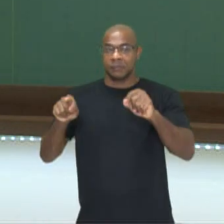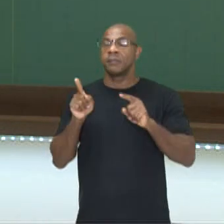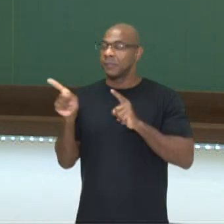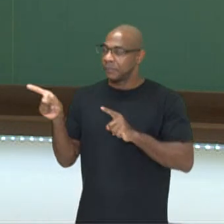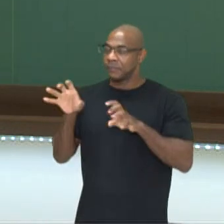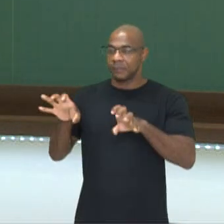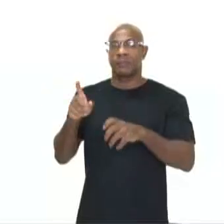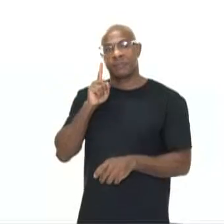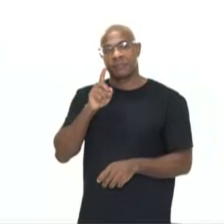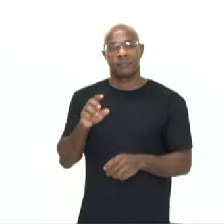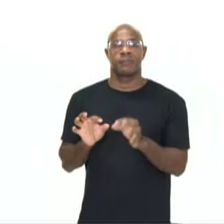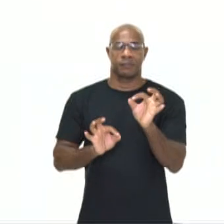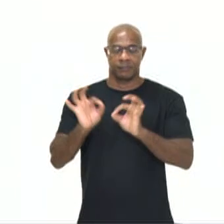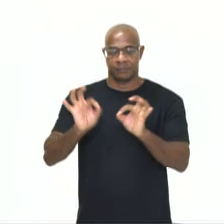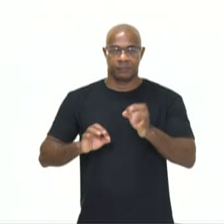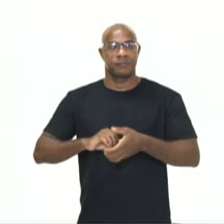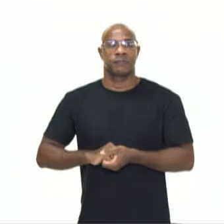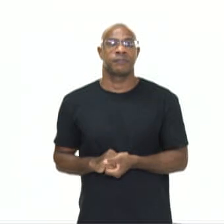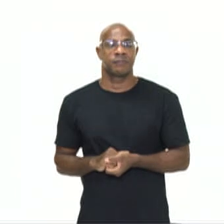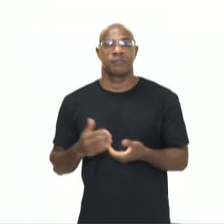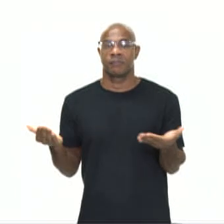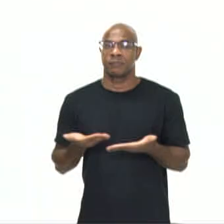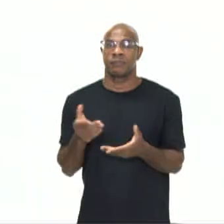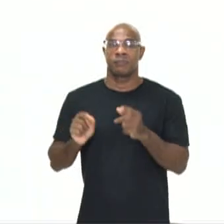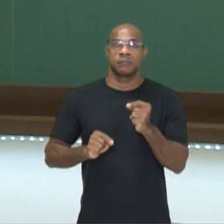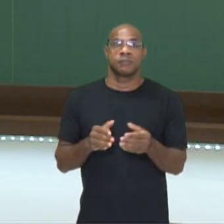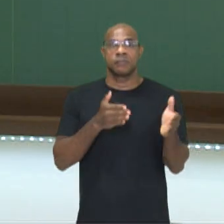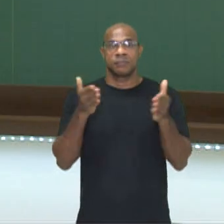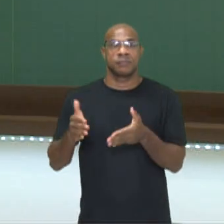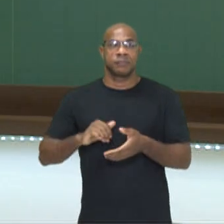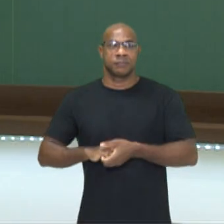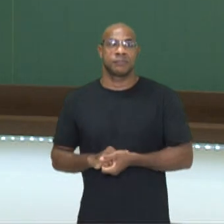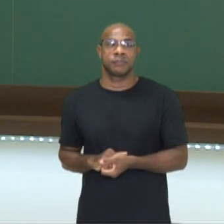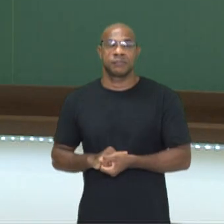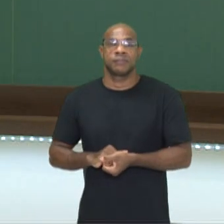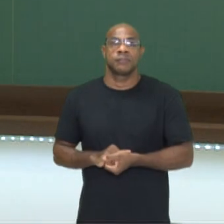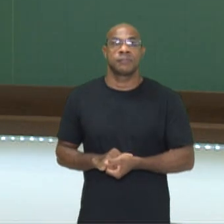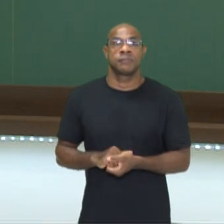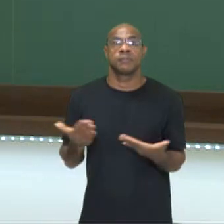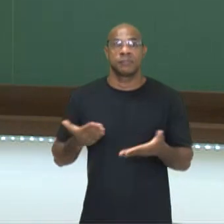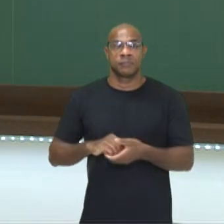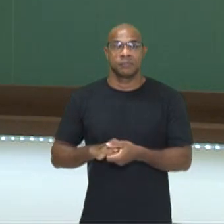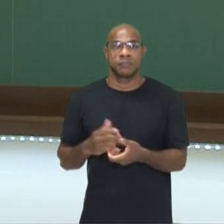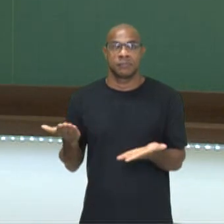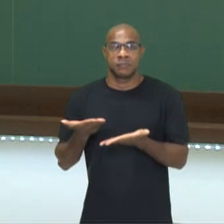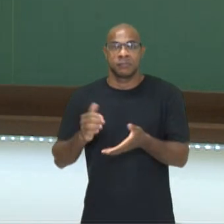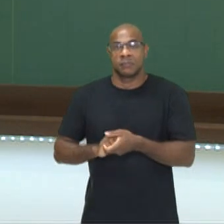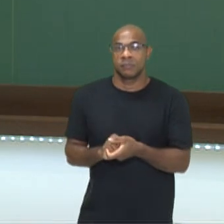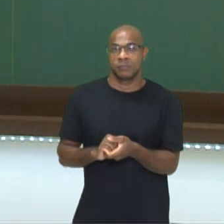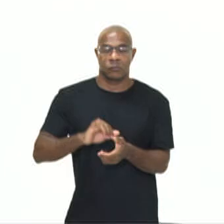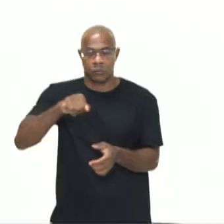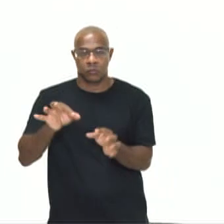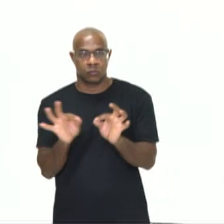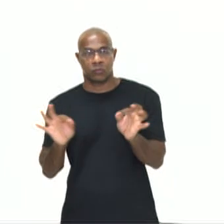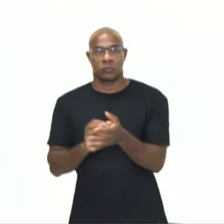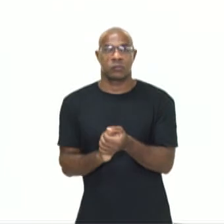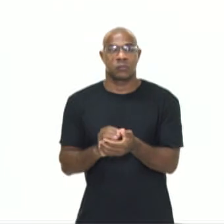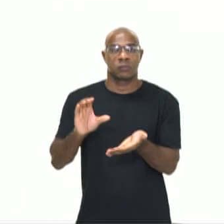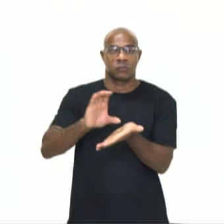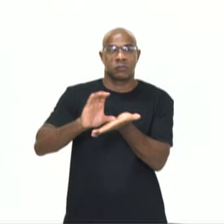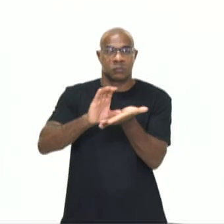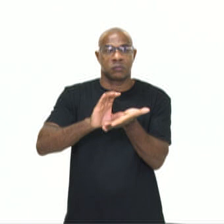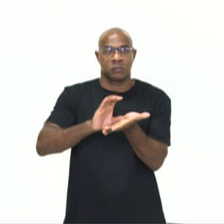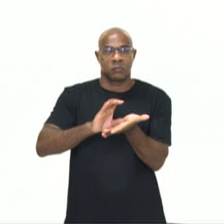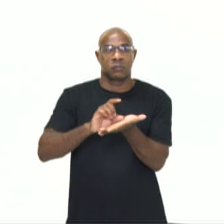aí. Ok? Então, agora nós vamos fazer o próximo exercício. Em uma operação com juros simples, um certo capital foi